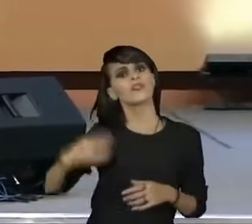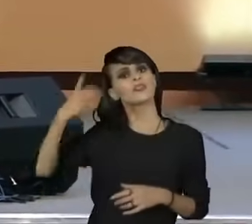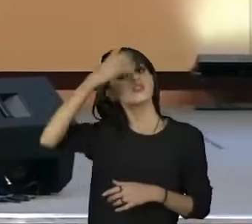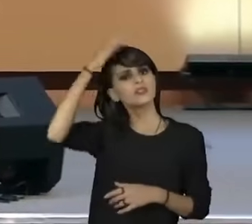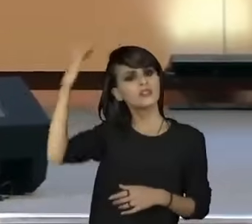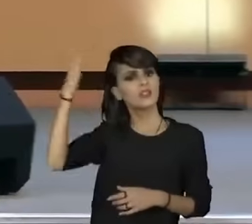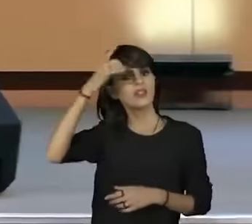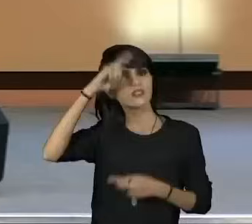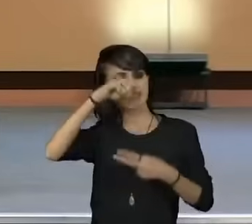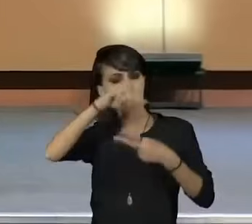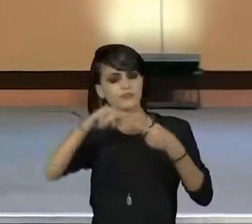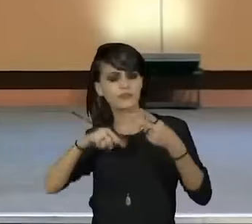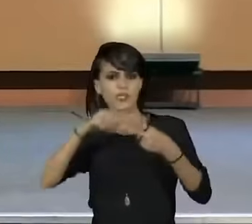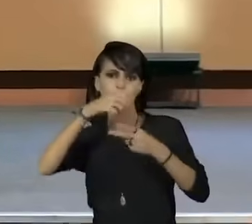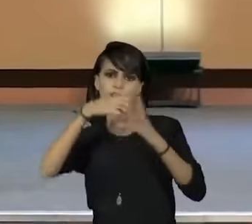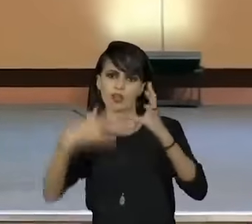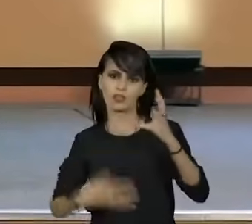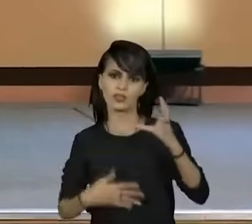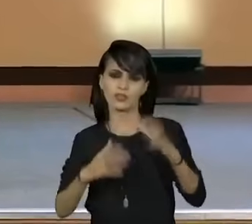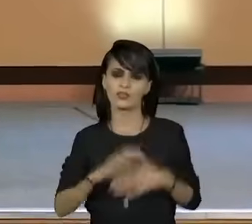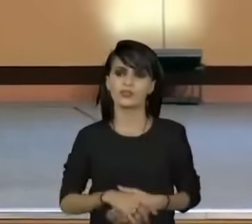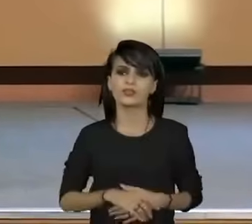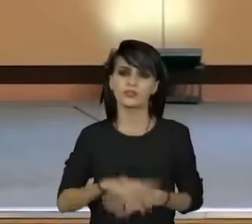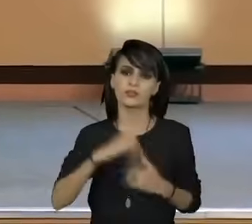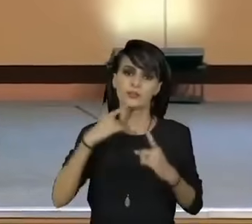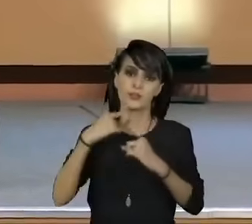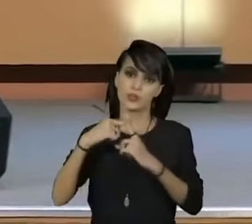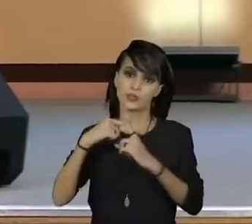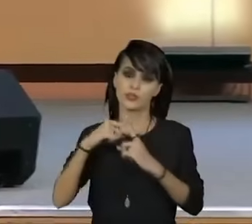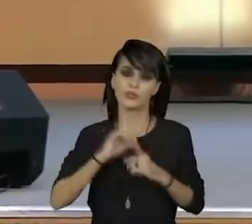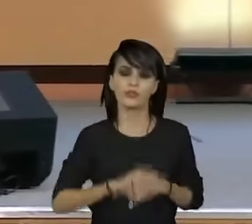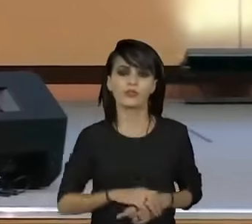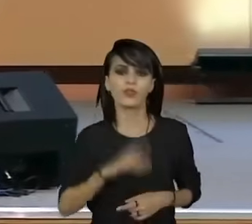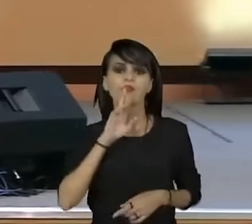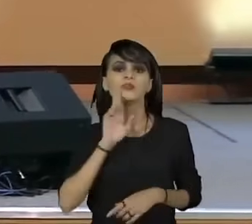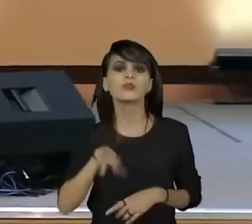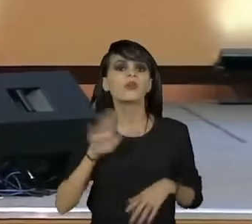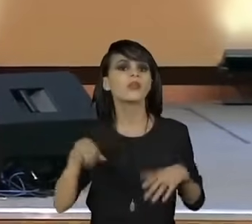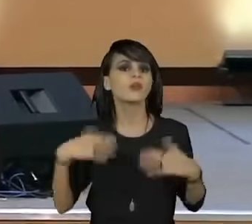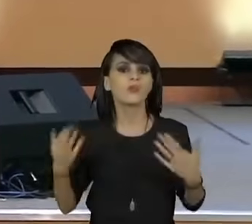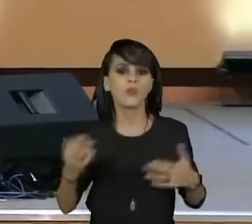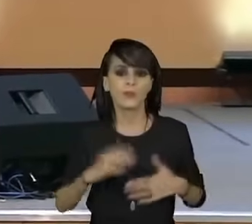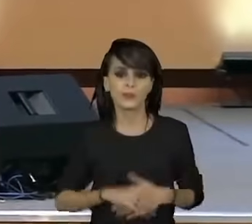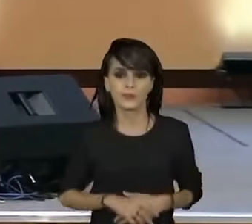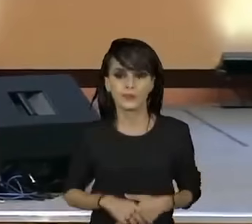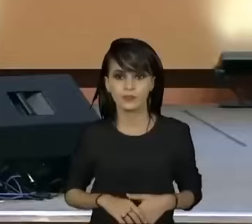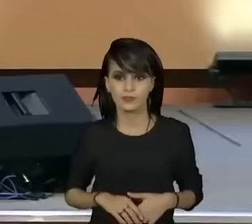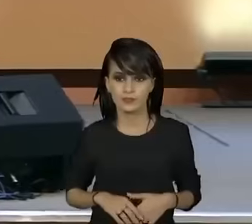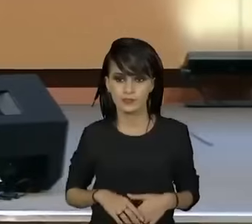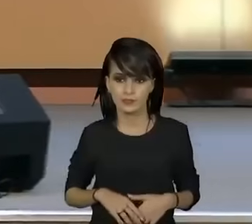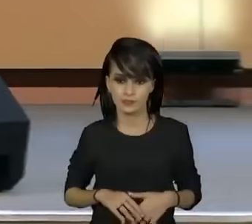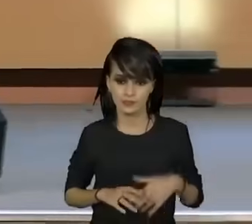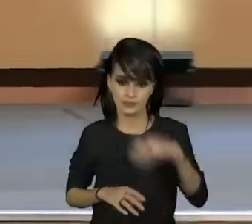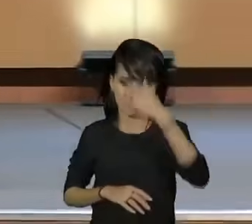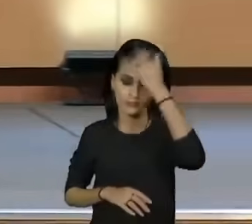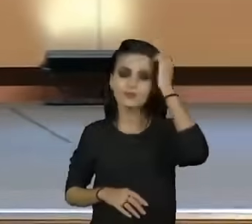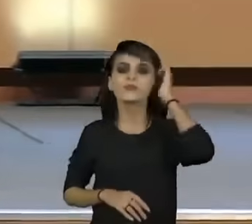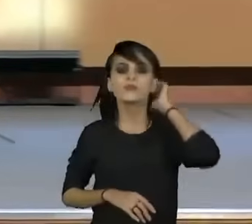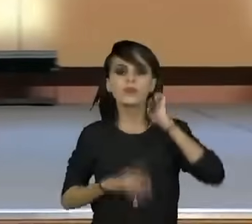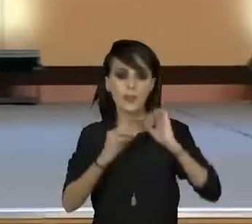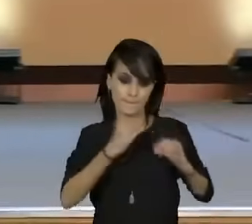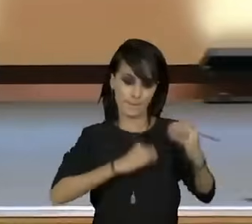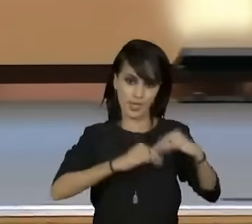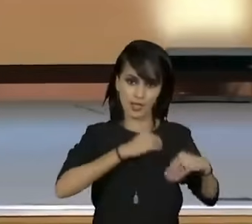essas duas características positivas Qual é o resultado disso o salário do pecado é a